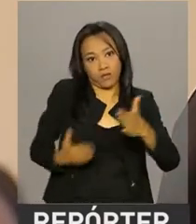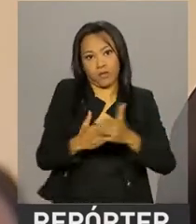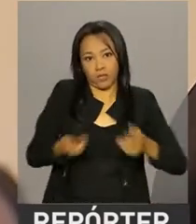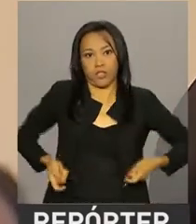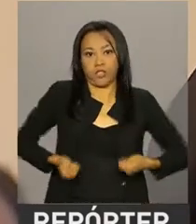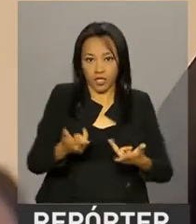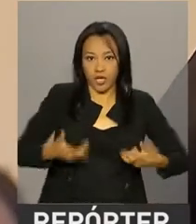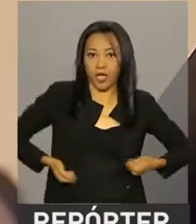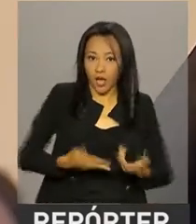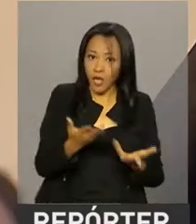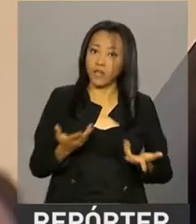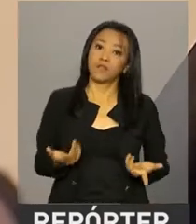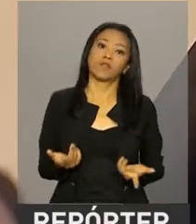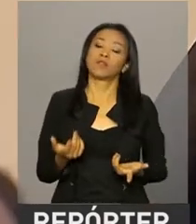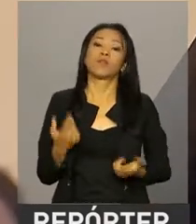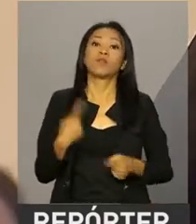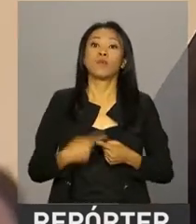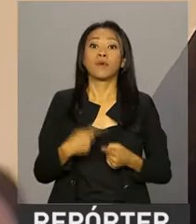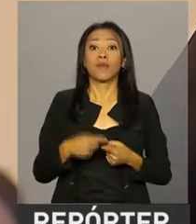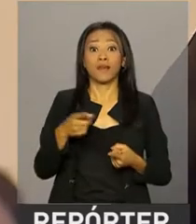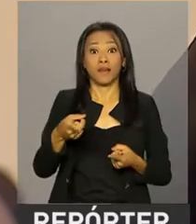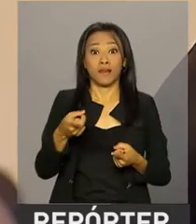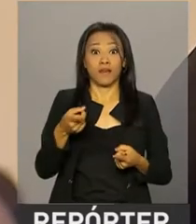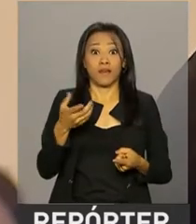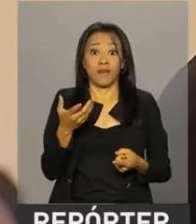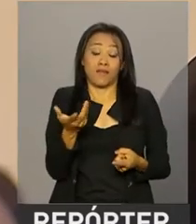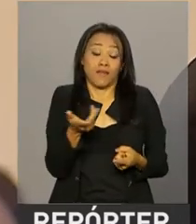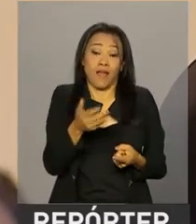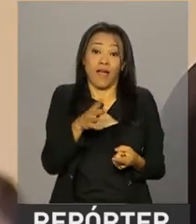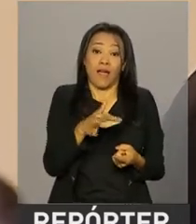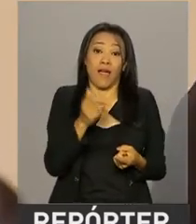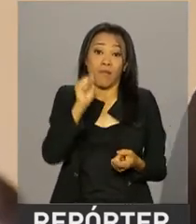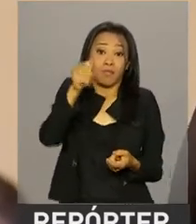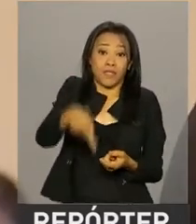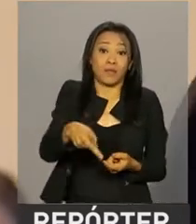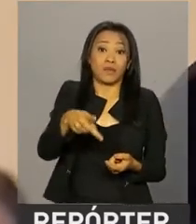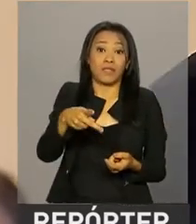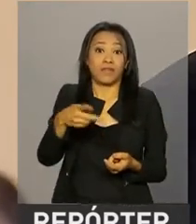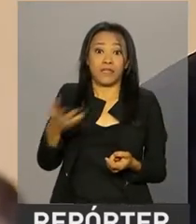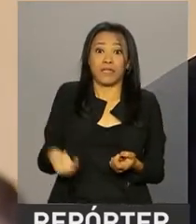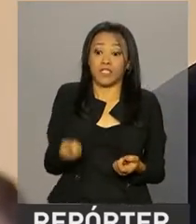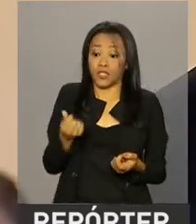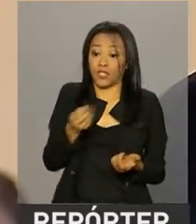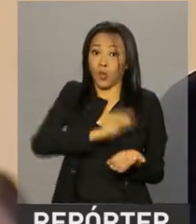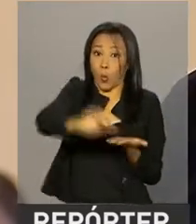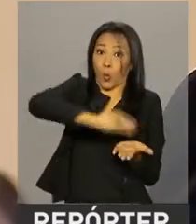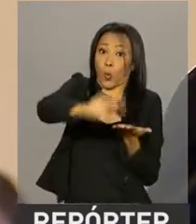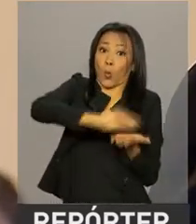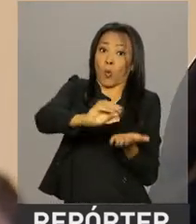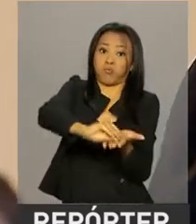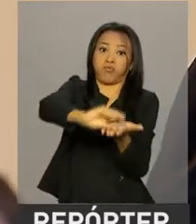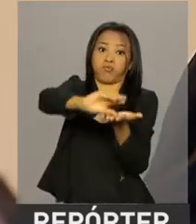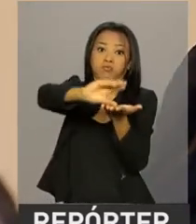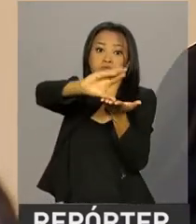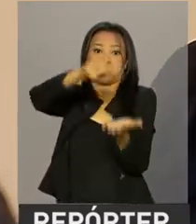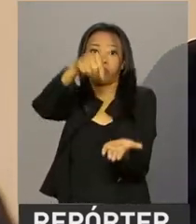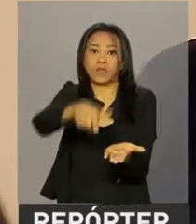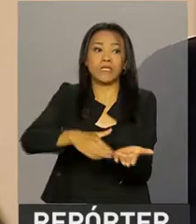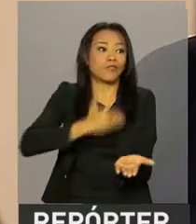a ocupar um espaço cada vez maior do orçamento, não tem mais espaço para nada. Então,